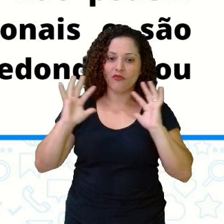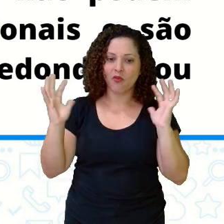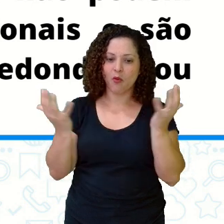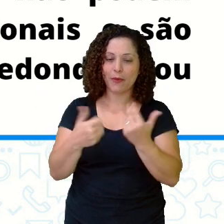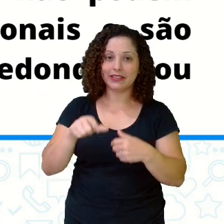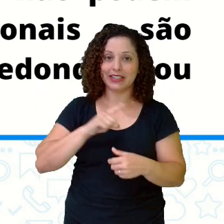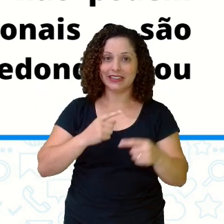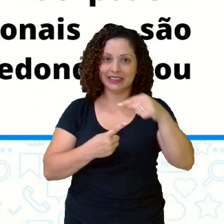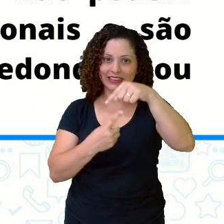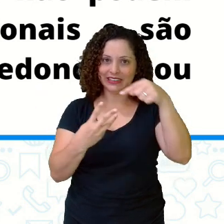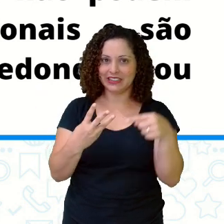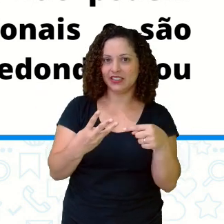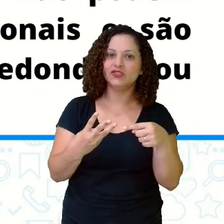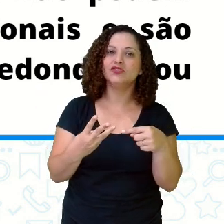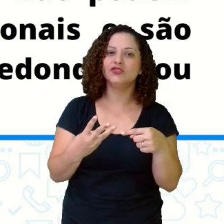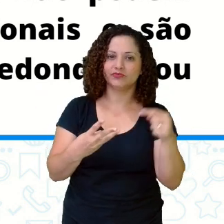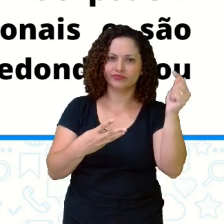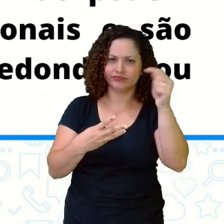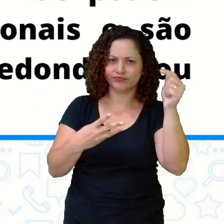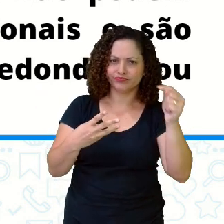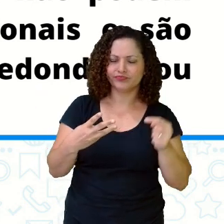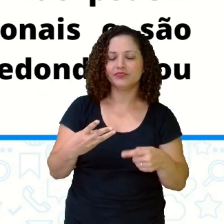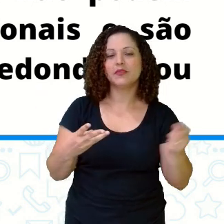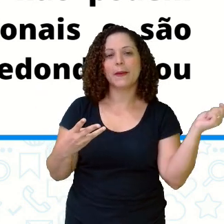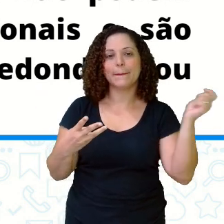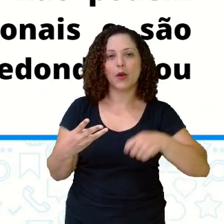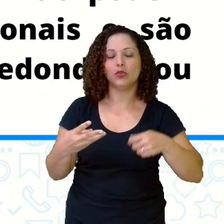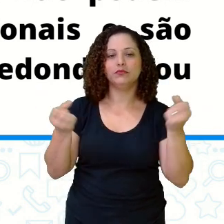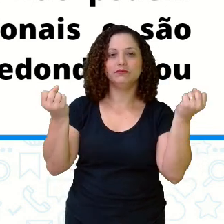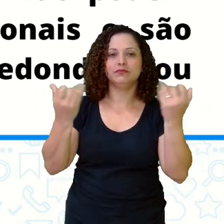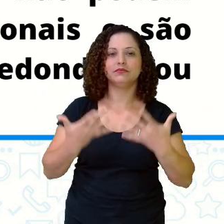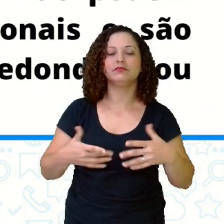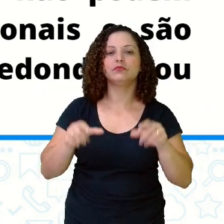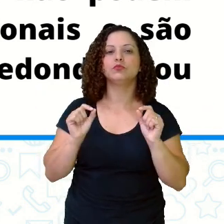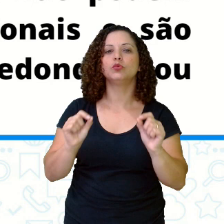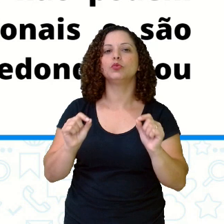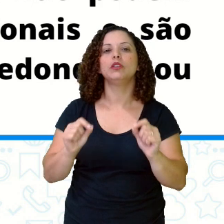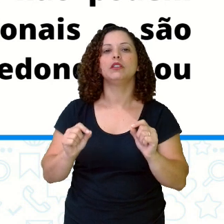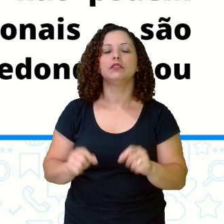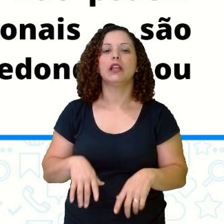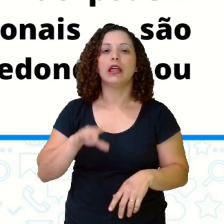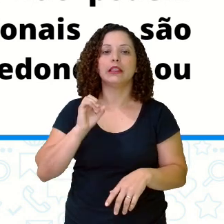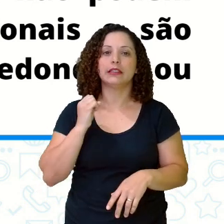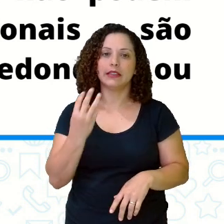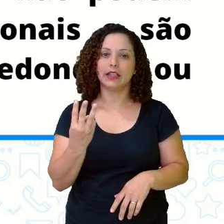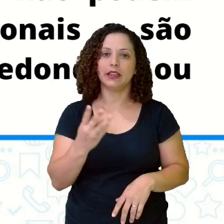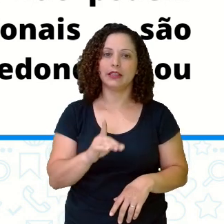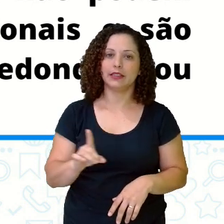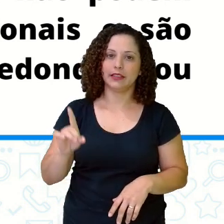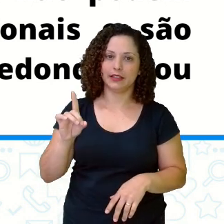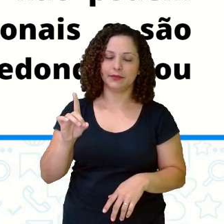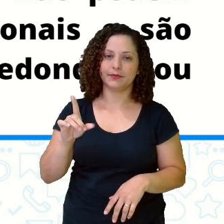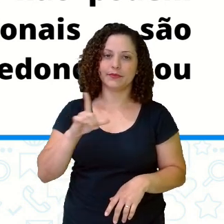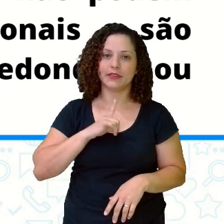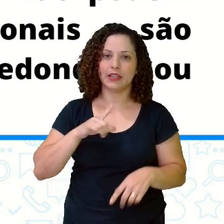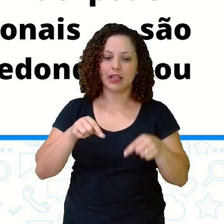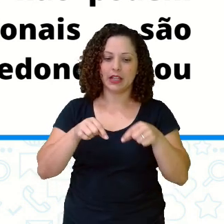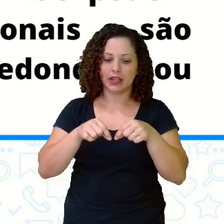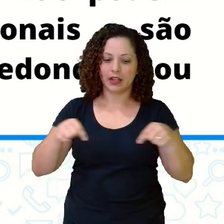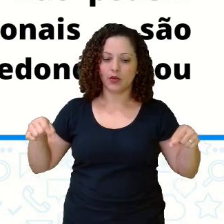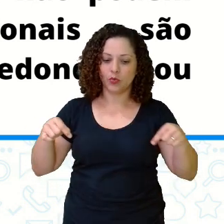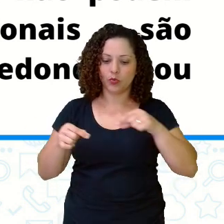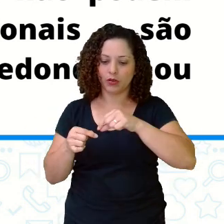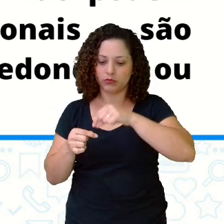3 dimensões e, por isso, só podem ser definidas no espaço tridimensional. Possuem largura, comprimento